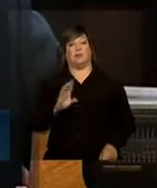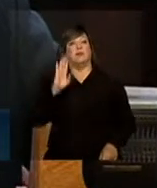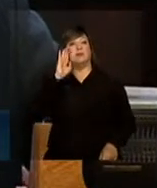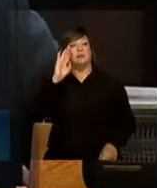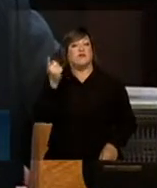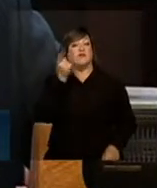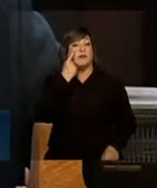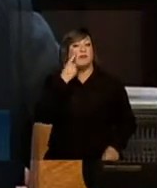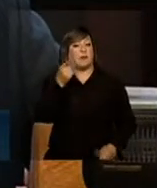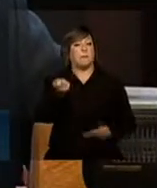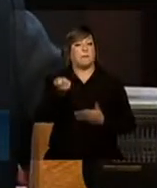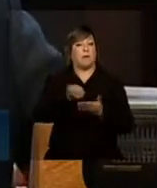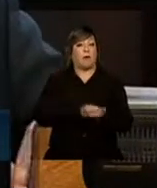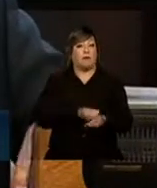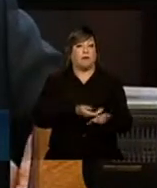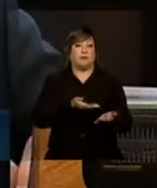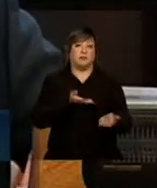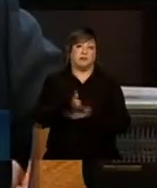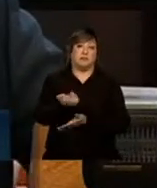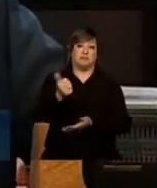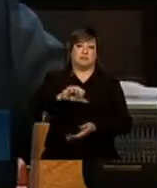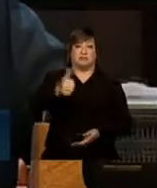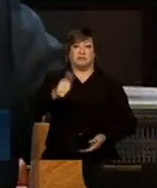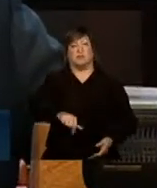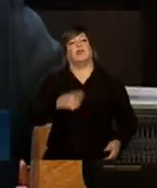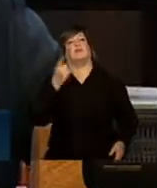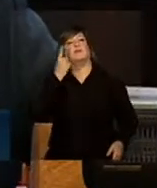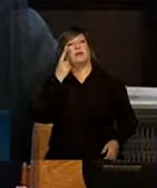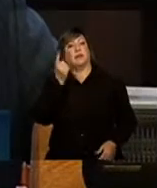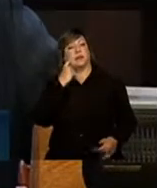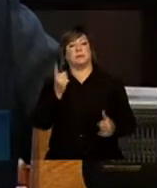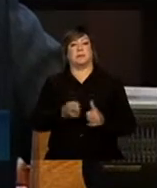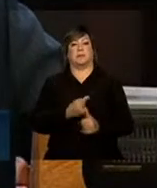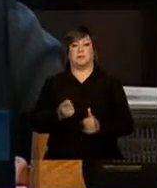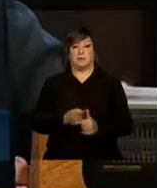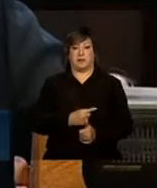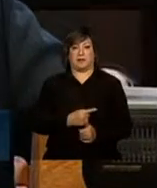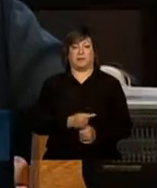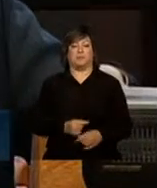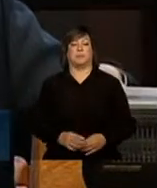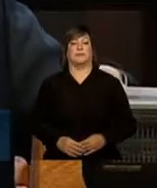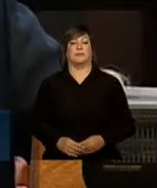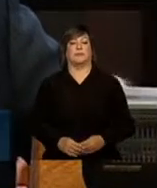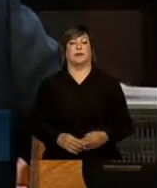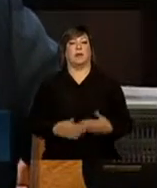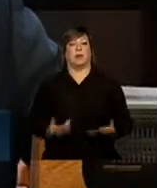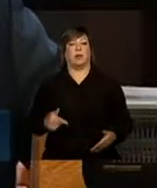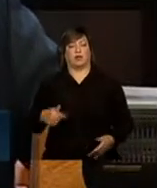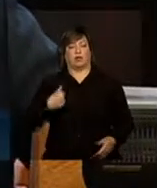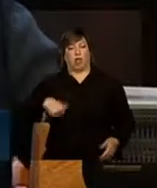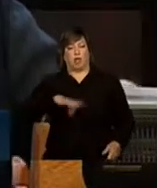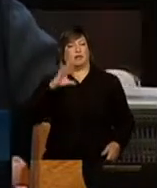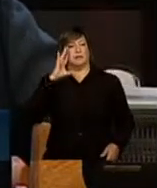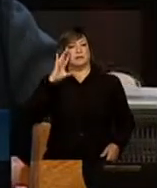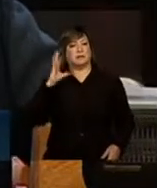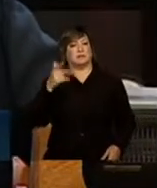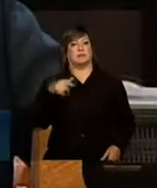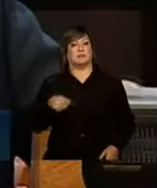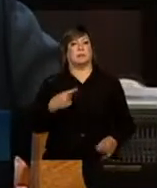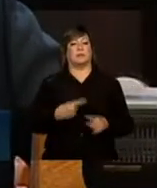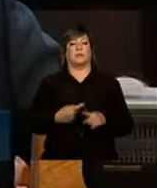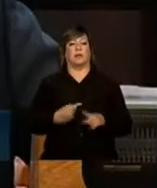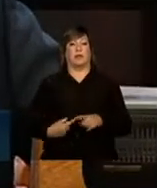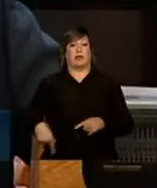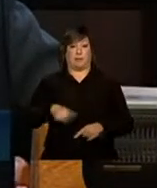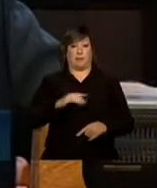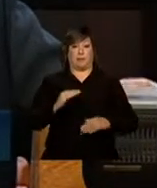atenção básica, nas unidades básicas de saúde. Na próxima semana eles ficam nas capitais dos estados. Foi uma decisão que nós tomamos para que esses profissionais